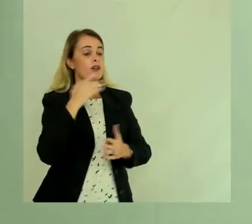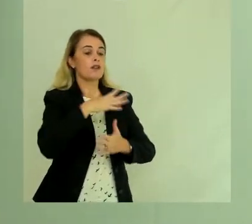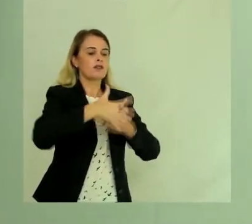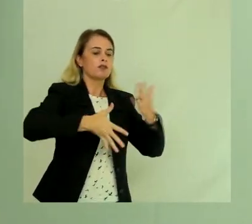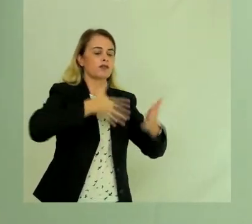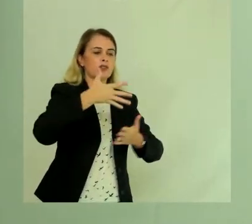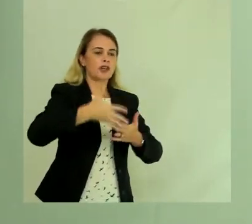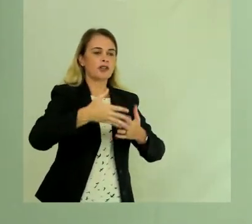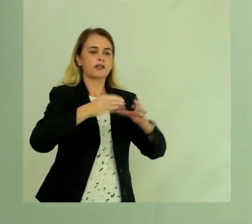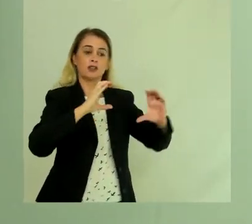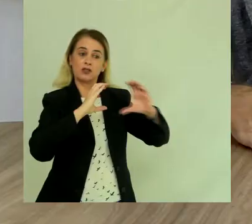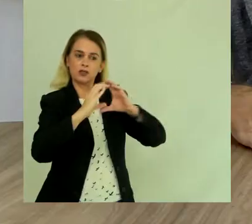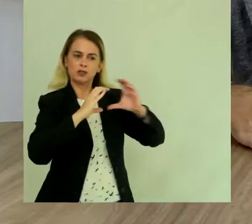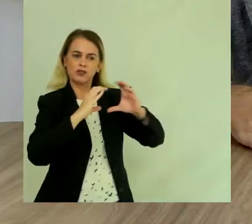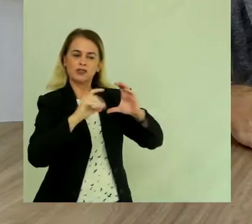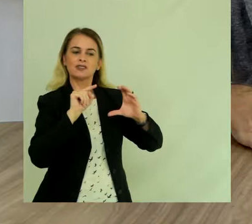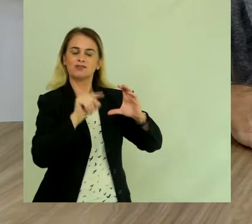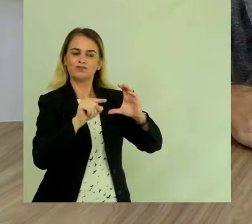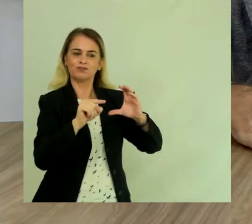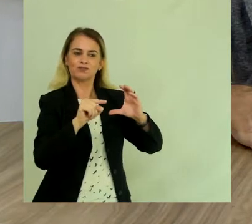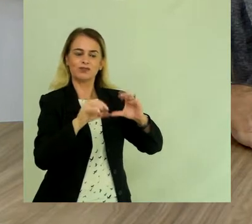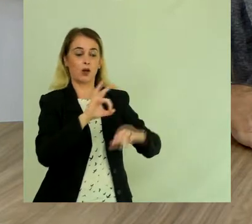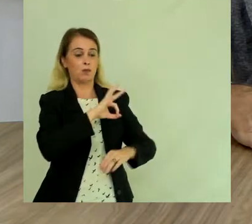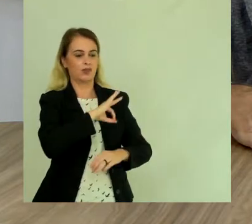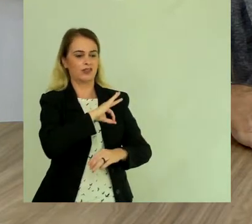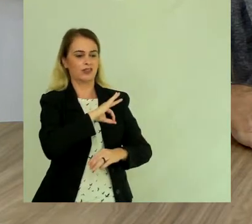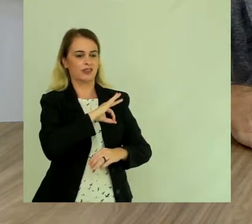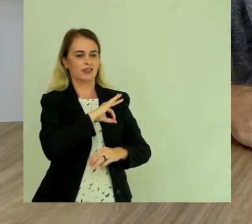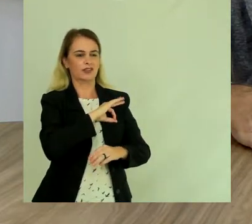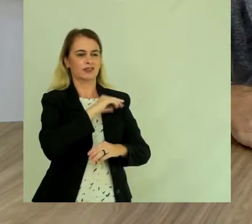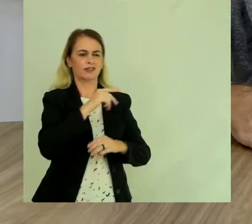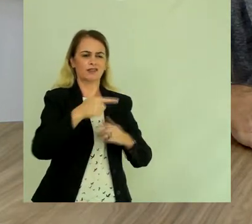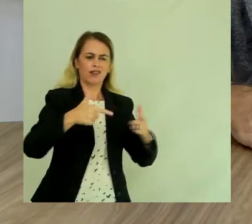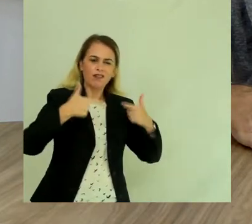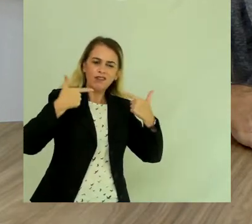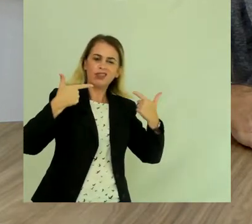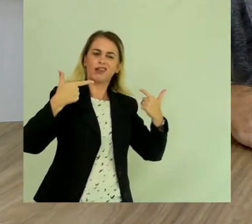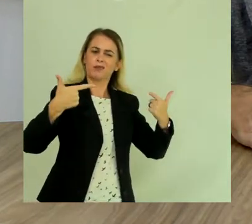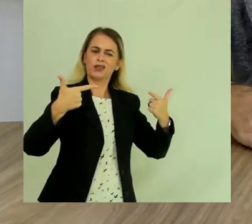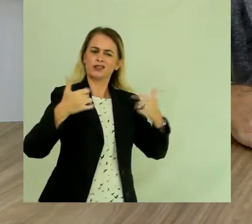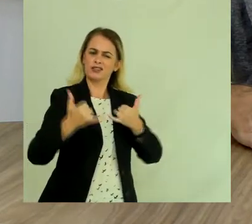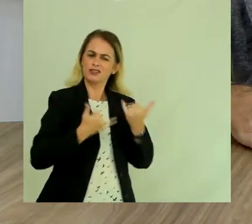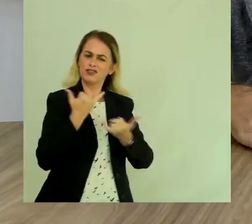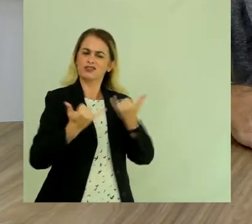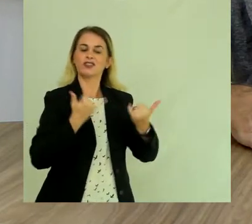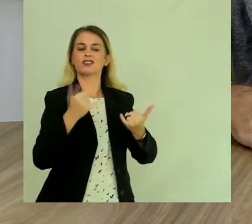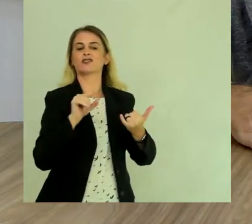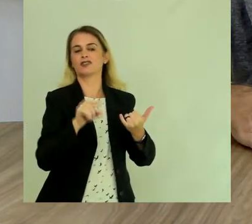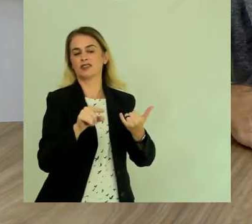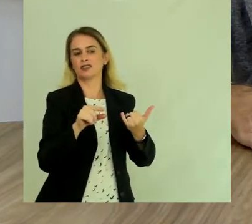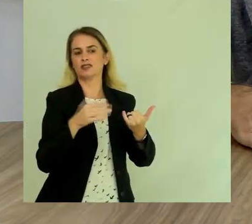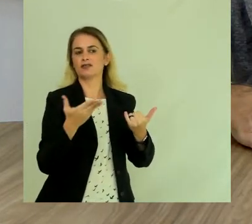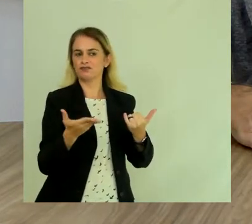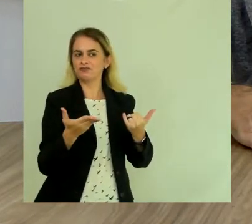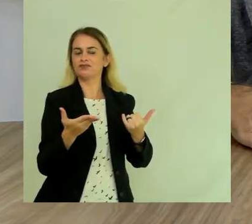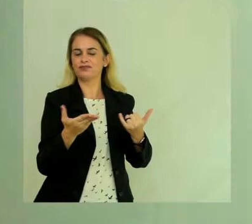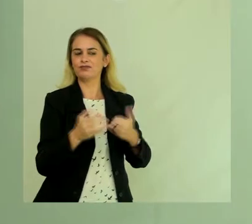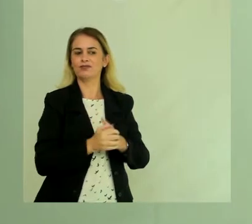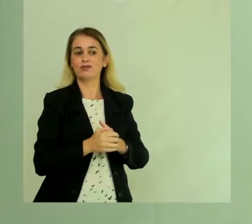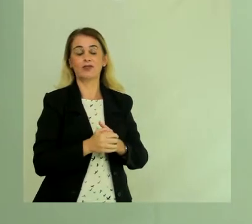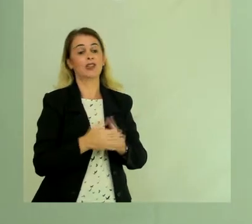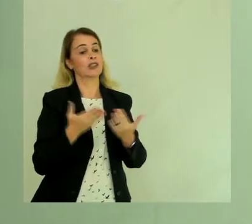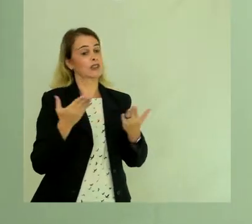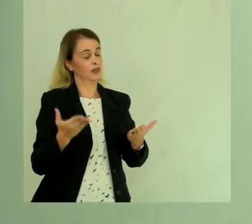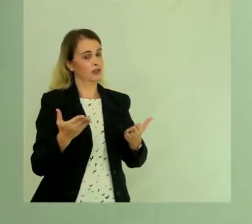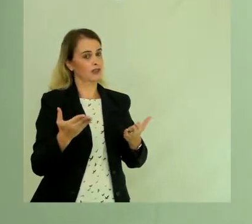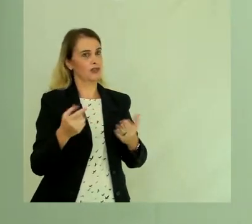né, se comunicar, os policiais acham que ele está brincando, né, zoando com eles, e é muito